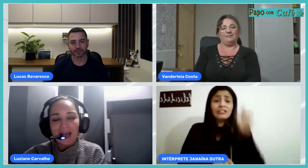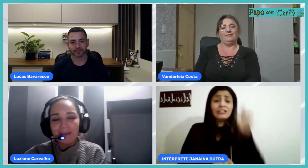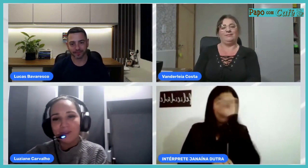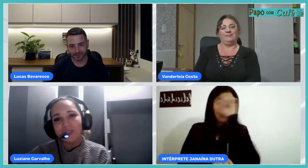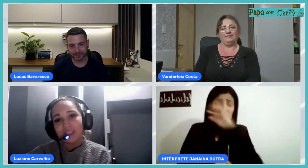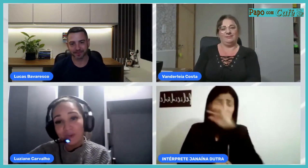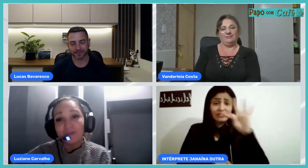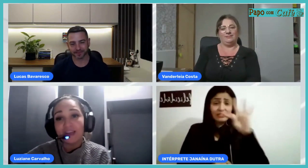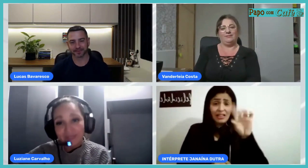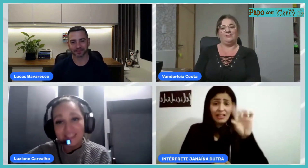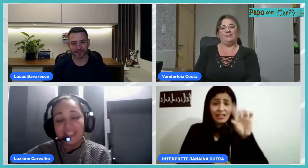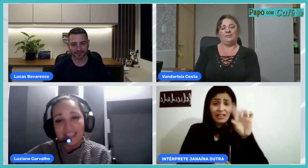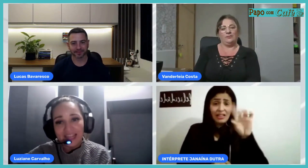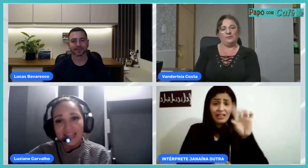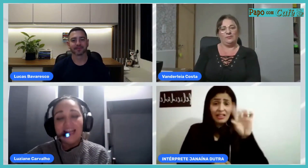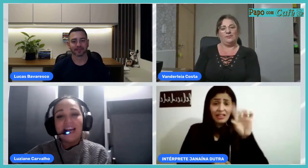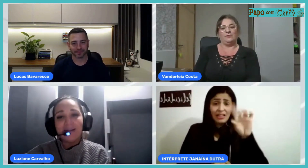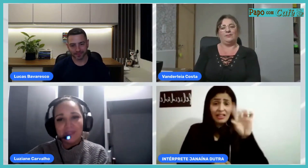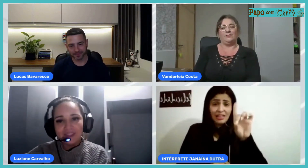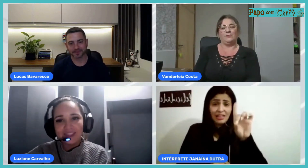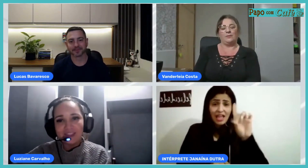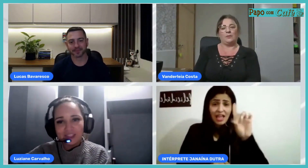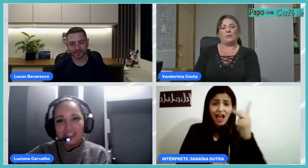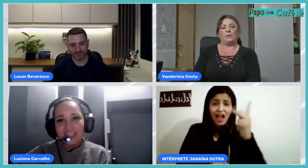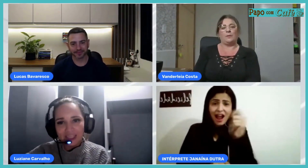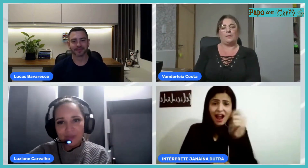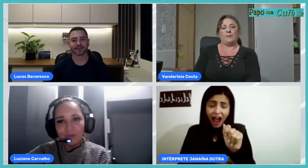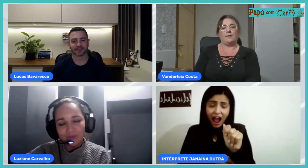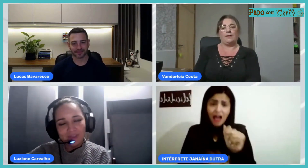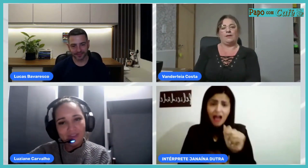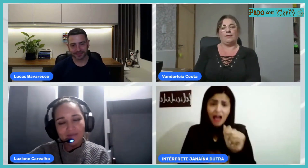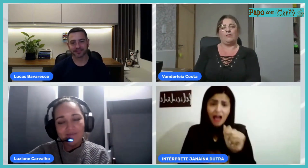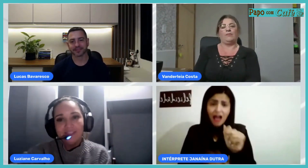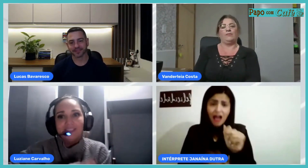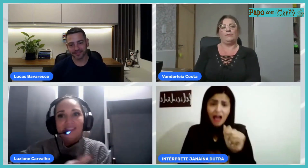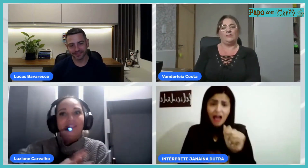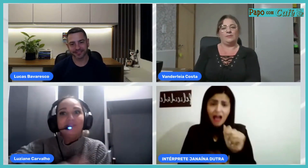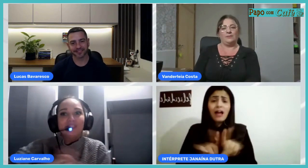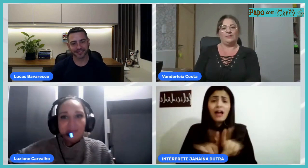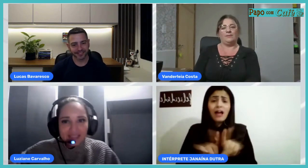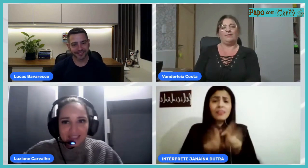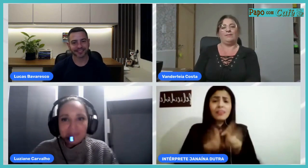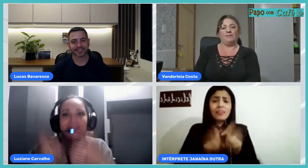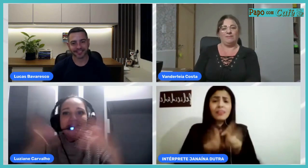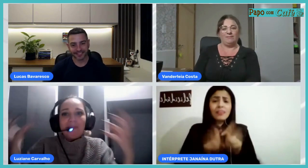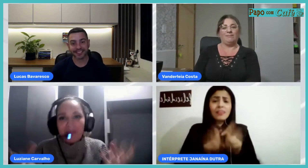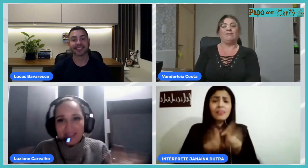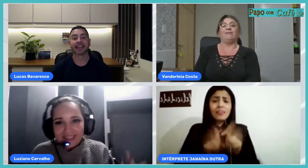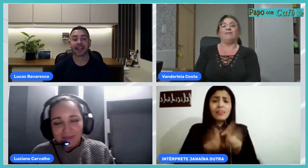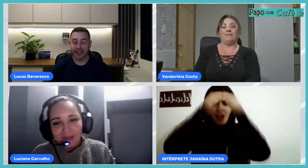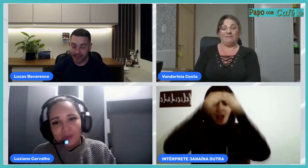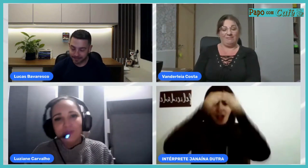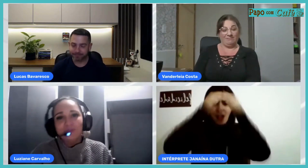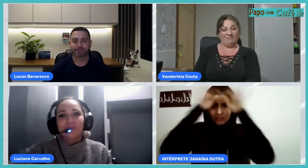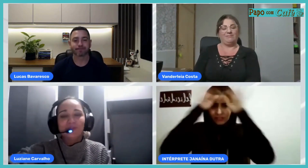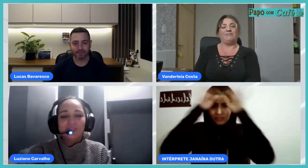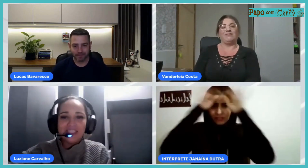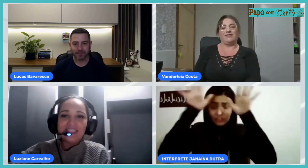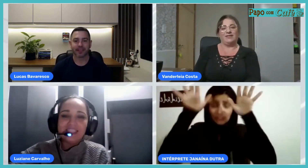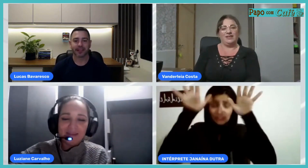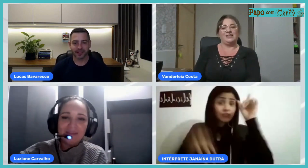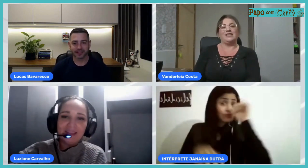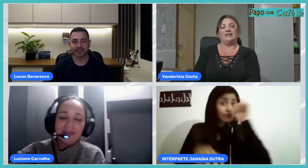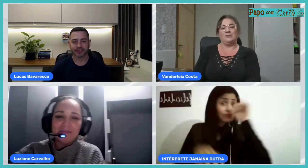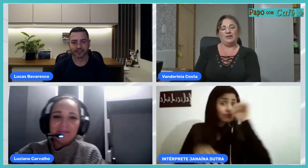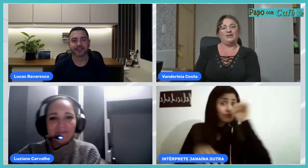pensamentos rápidos, aquilo vai facilitar a aprendizagem daquele aluno. Então, não estamos adaptando apenas para os surdos,